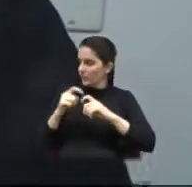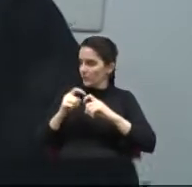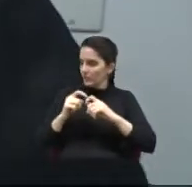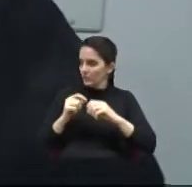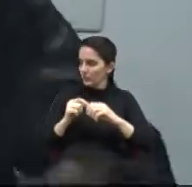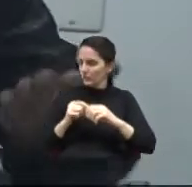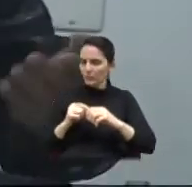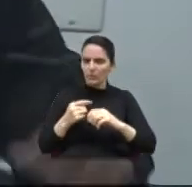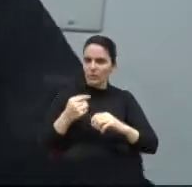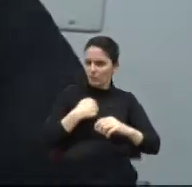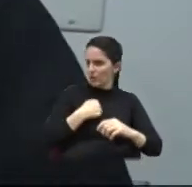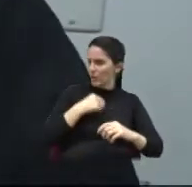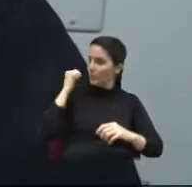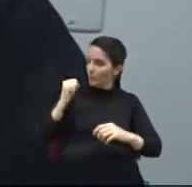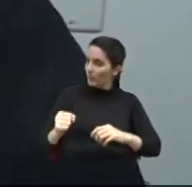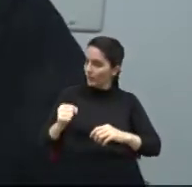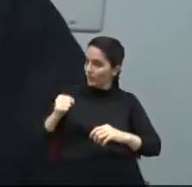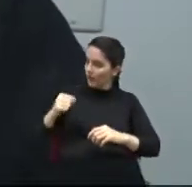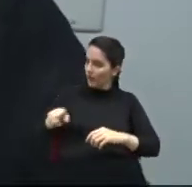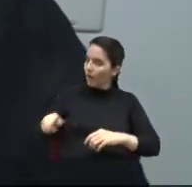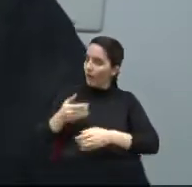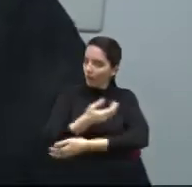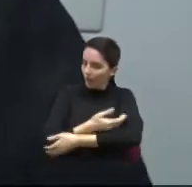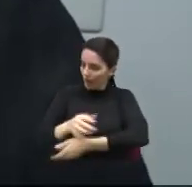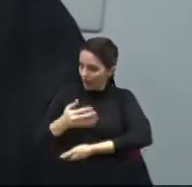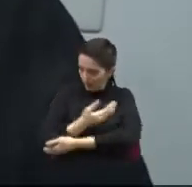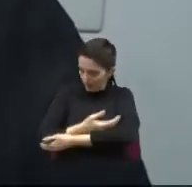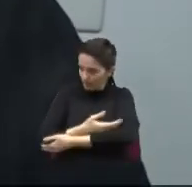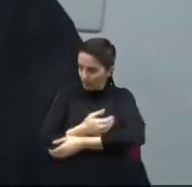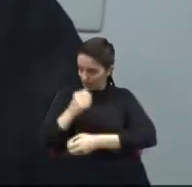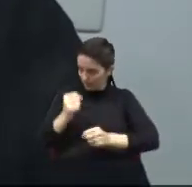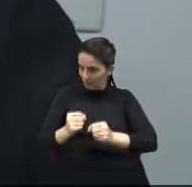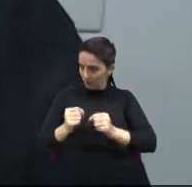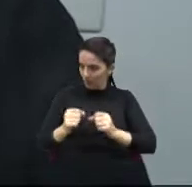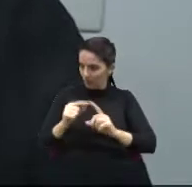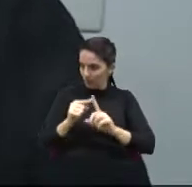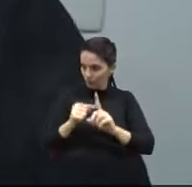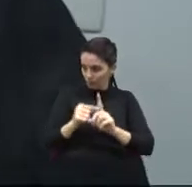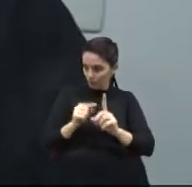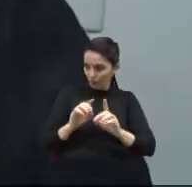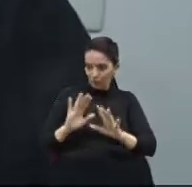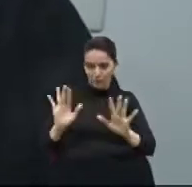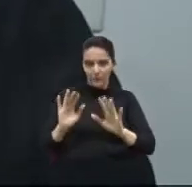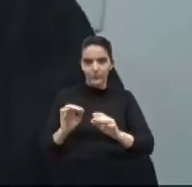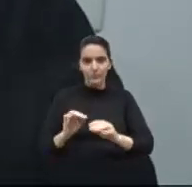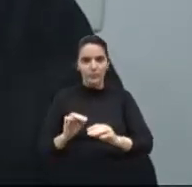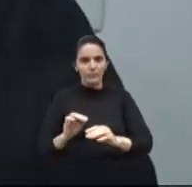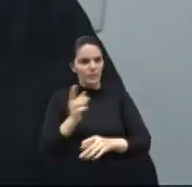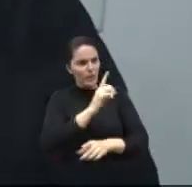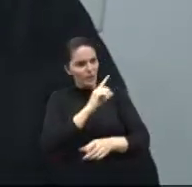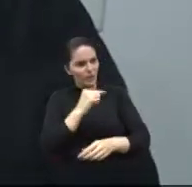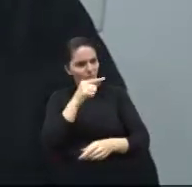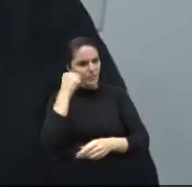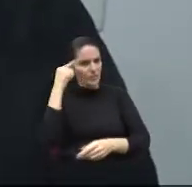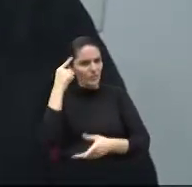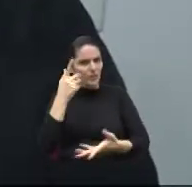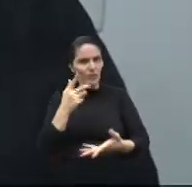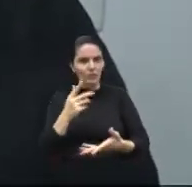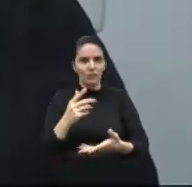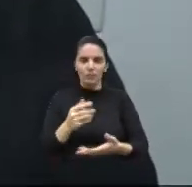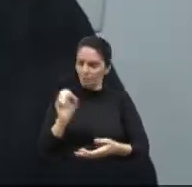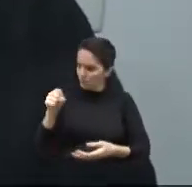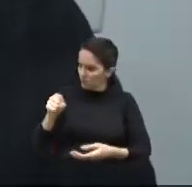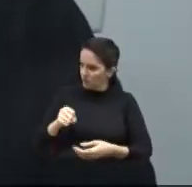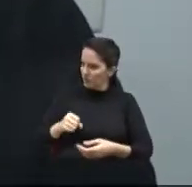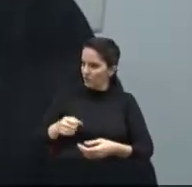louco? Está louco, está você. Quer que eu tire uma vida de um inofensivo e o outro que está andando. Então, o aborto é muito perigoso, muito